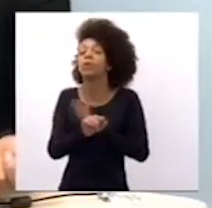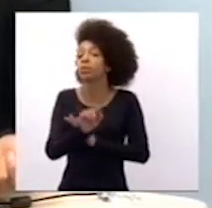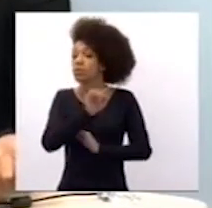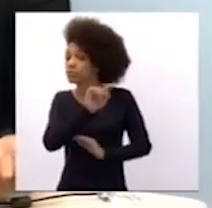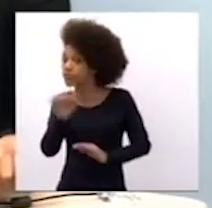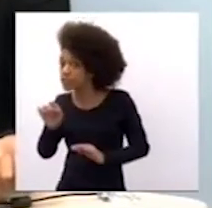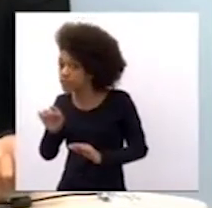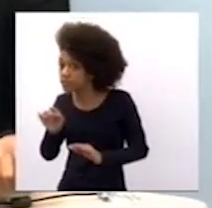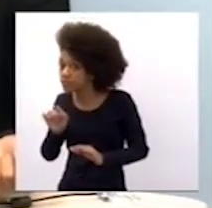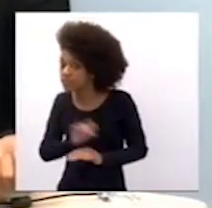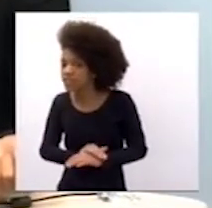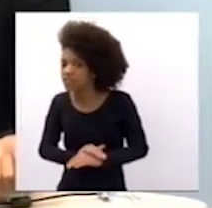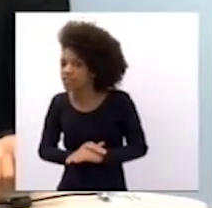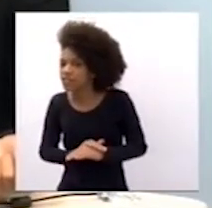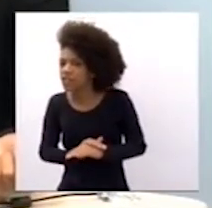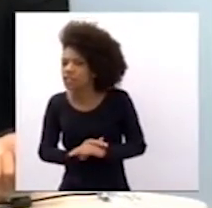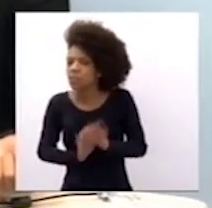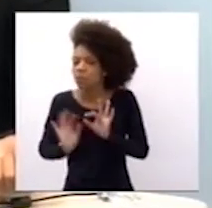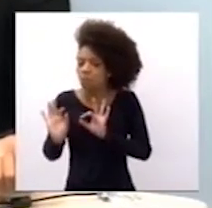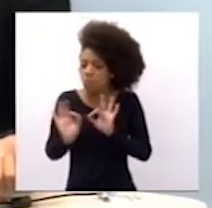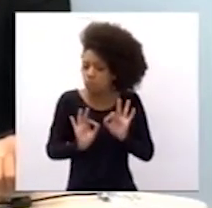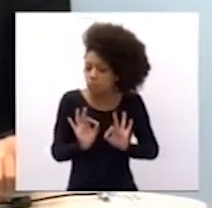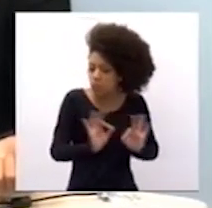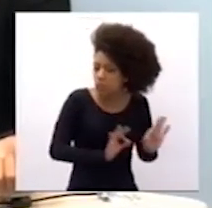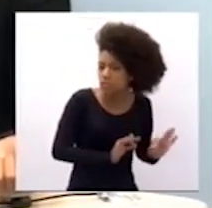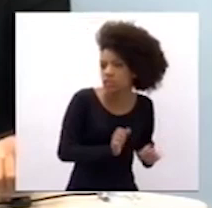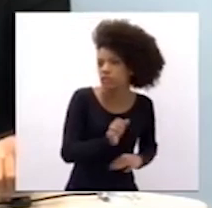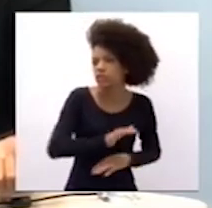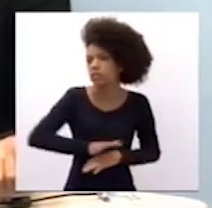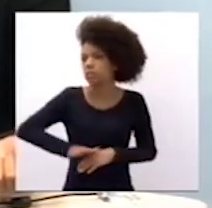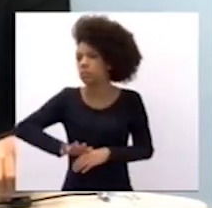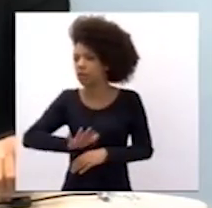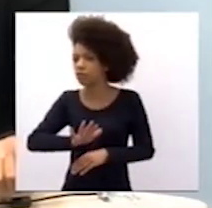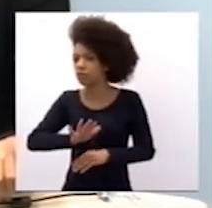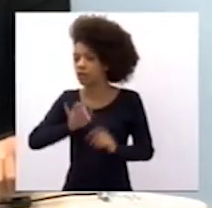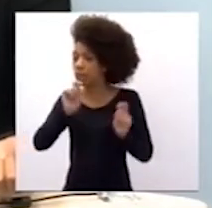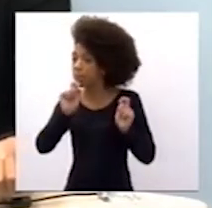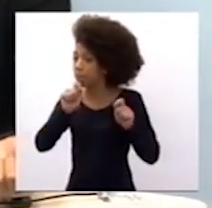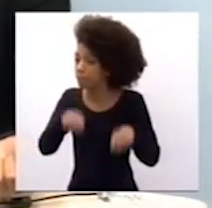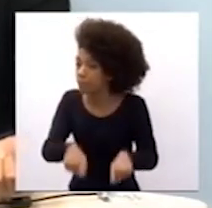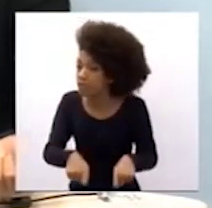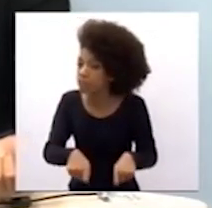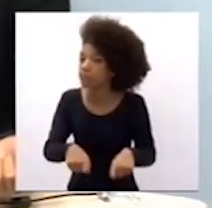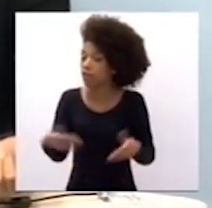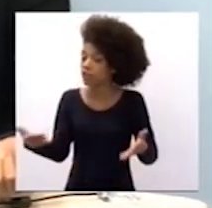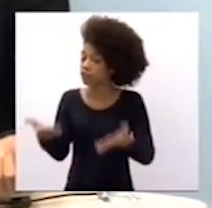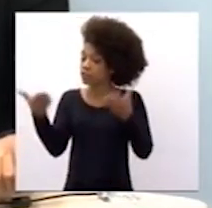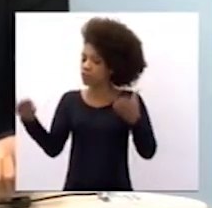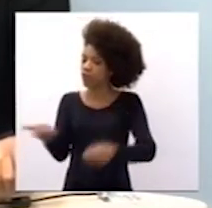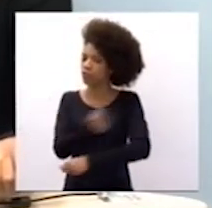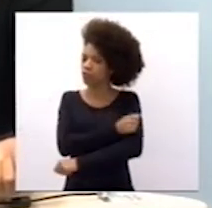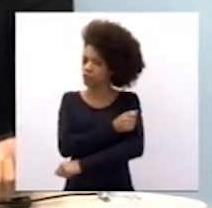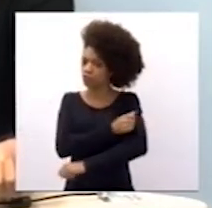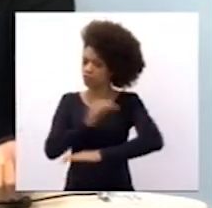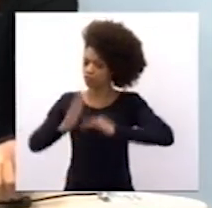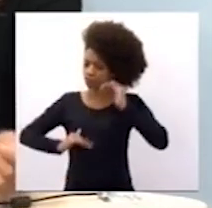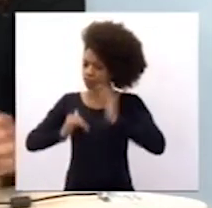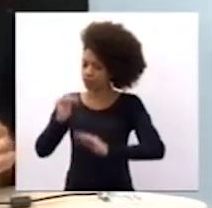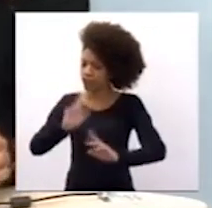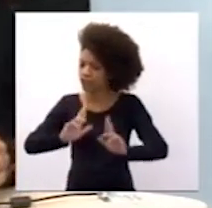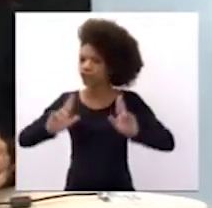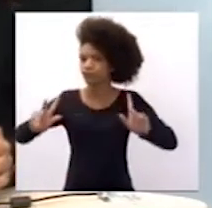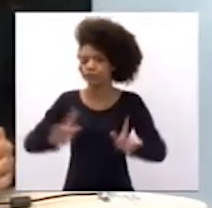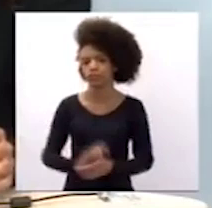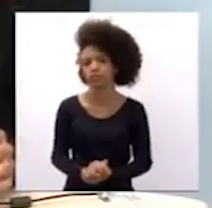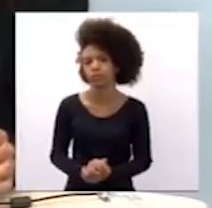que medida as organizações dos espaços de aprendizagem favorecem para os estudantes desenvolverem diferentes habilidades?